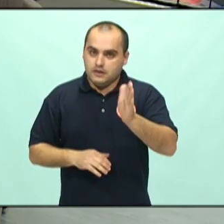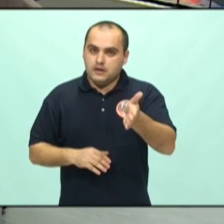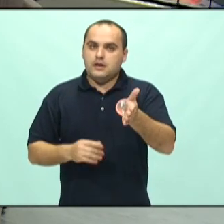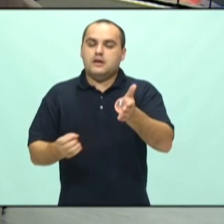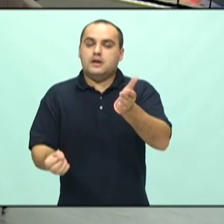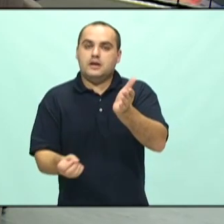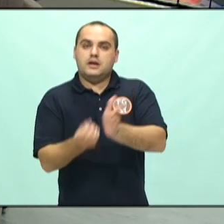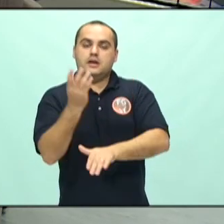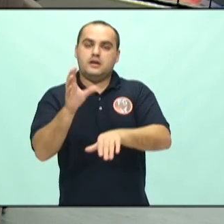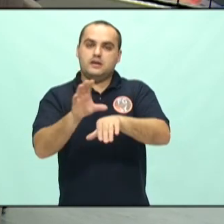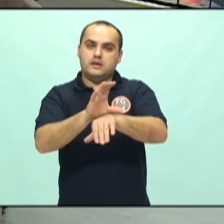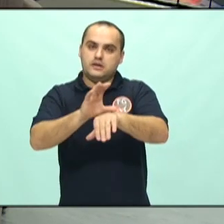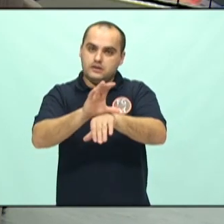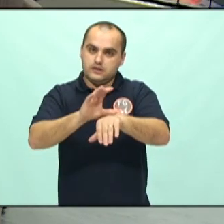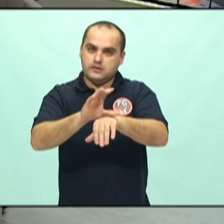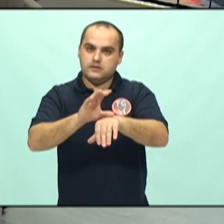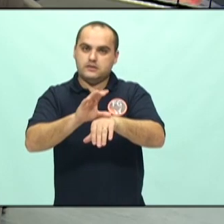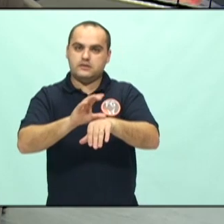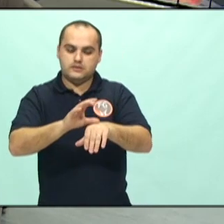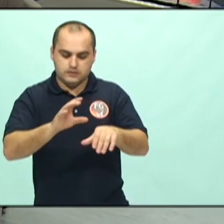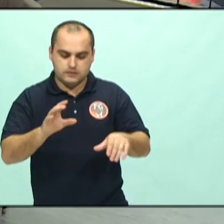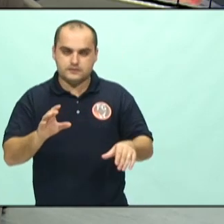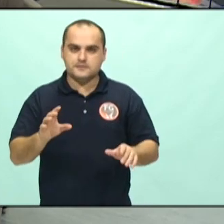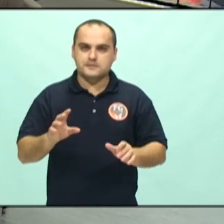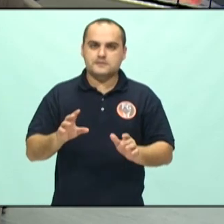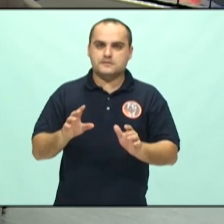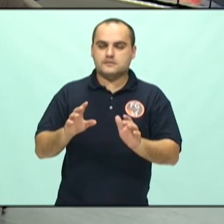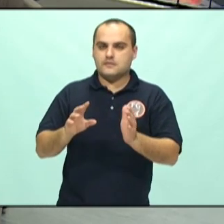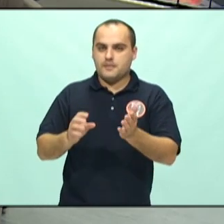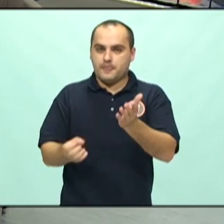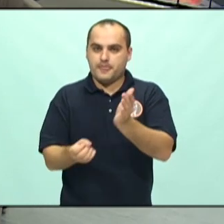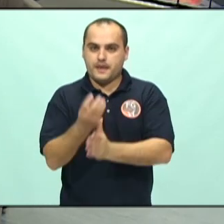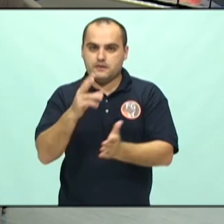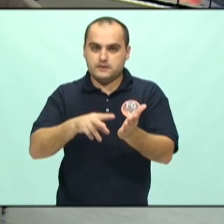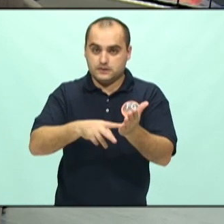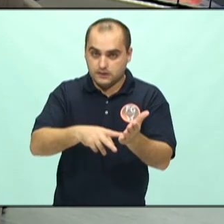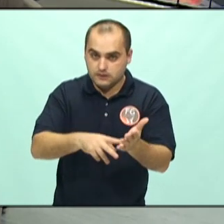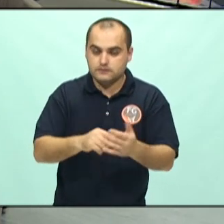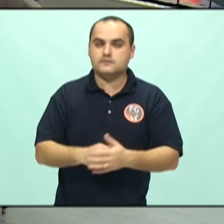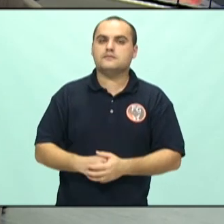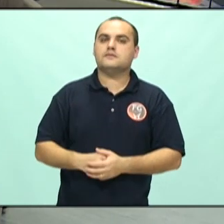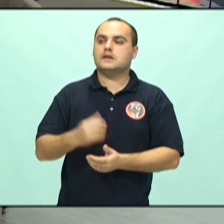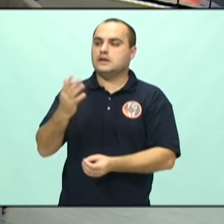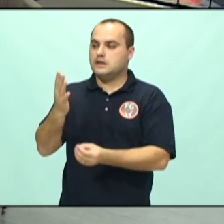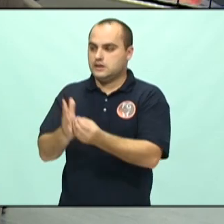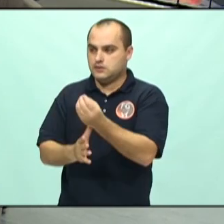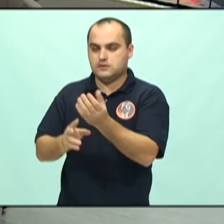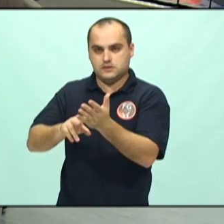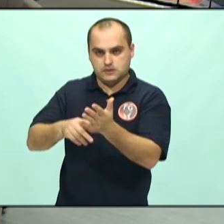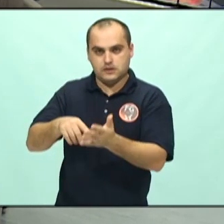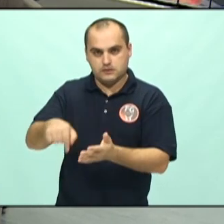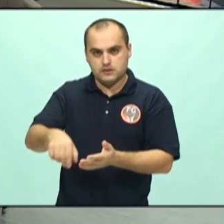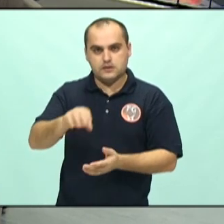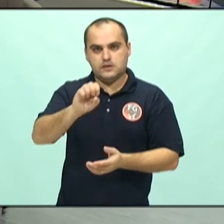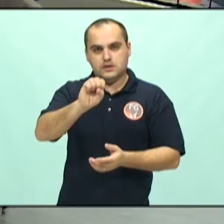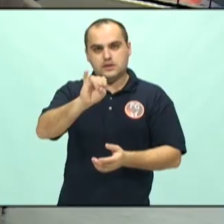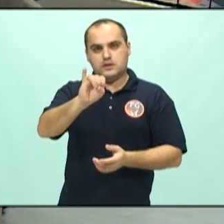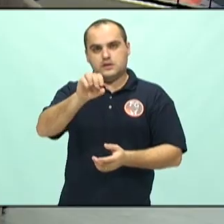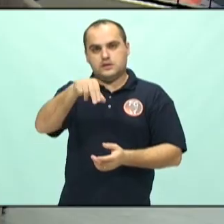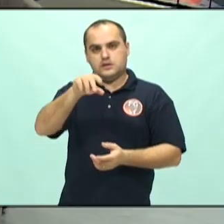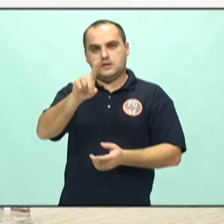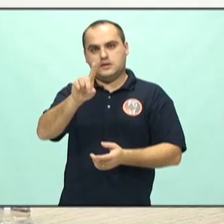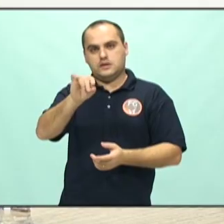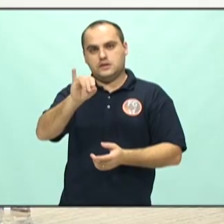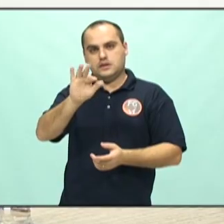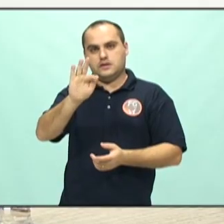nossa Constituição, foram fundados os sindicatos. Naquele momento foi fundado o sindicato aqui, né, o Sindifós, que não